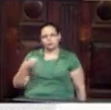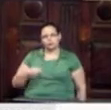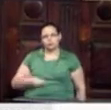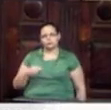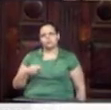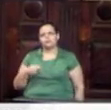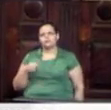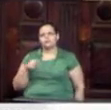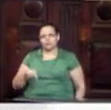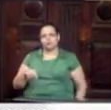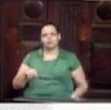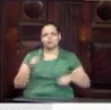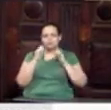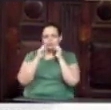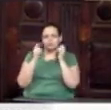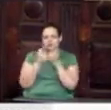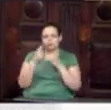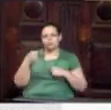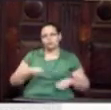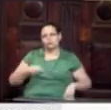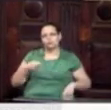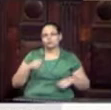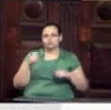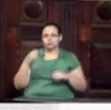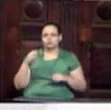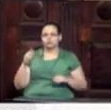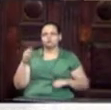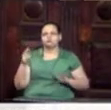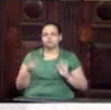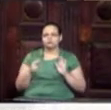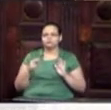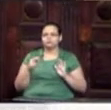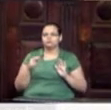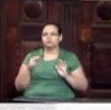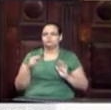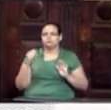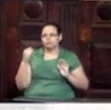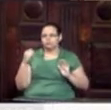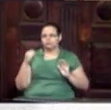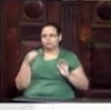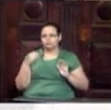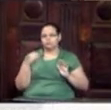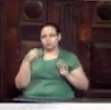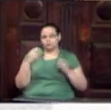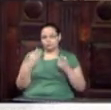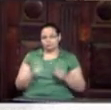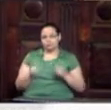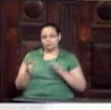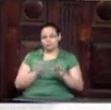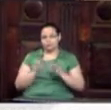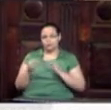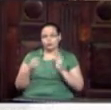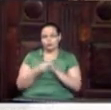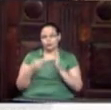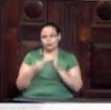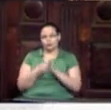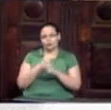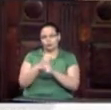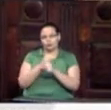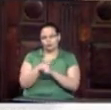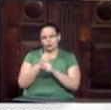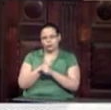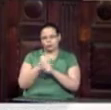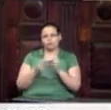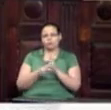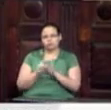esse parlamento tem obrigação de cumprir. Mais uma vez, eu agradeço às famílias. É muito importante aprovar esse projeto. É uma luta de muitos anos. E eu acompanho antes